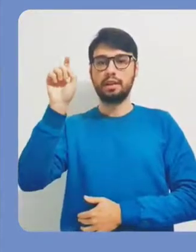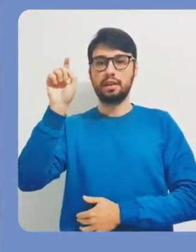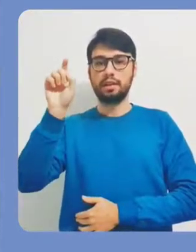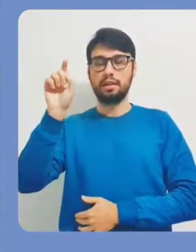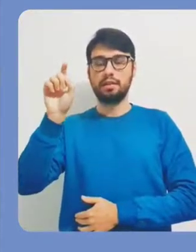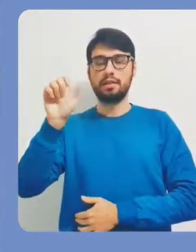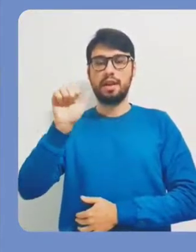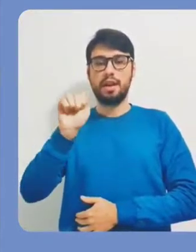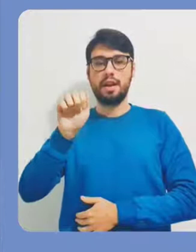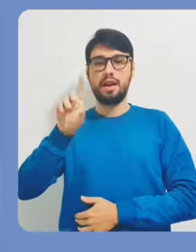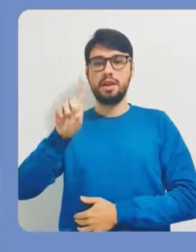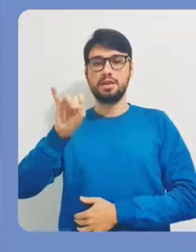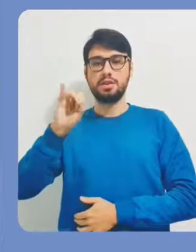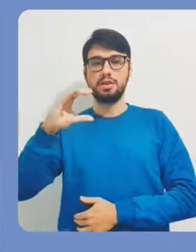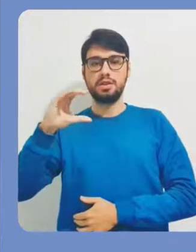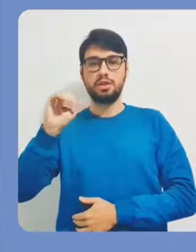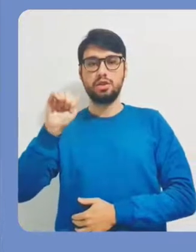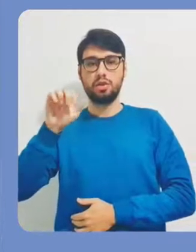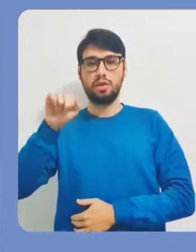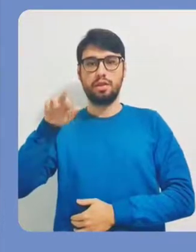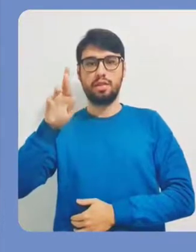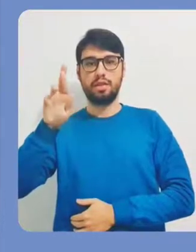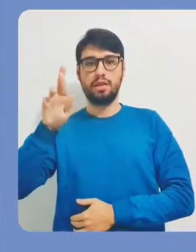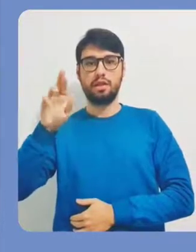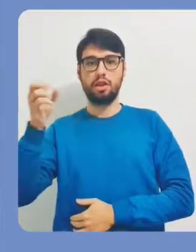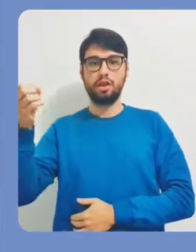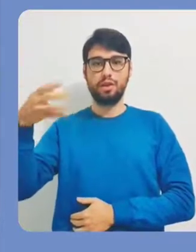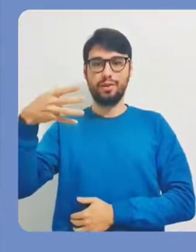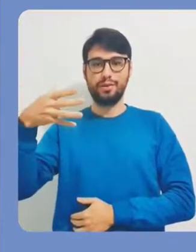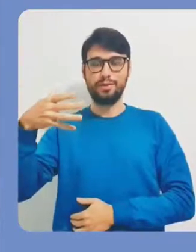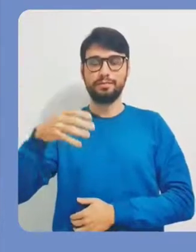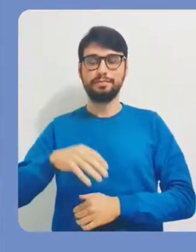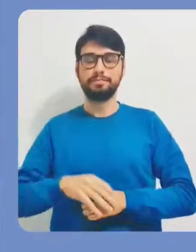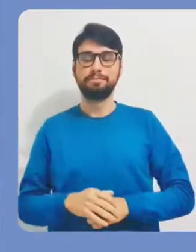que clicar aqui em cima na opção Adicionar Nova.